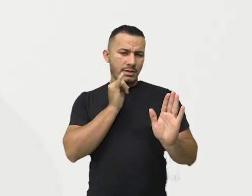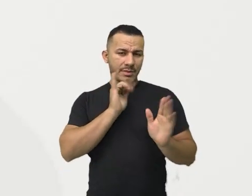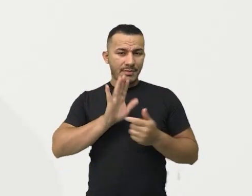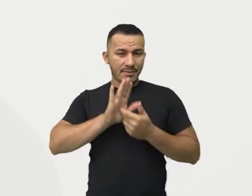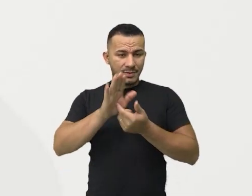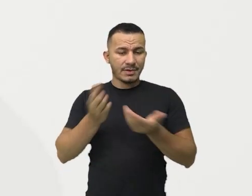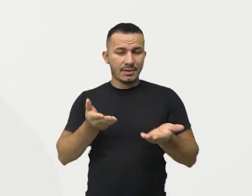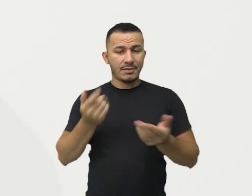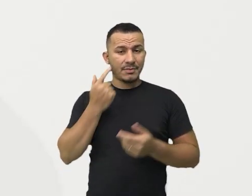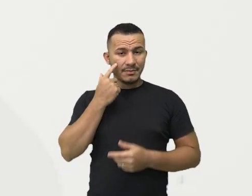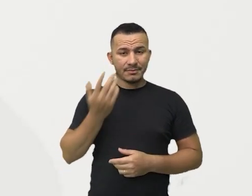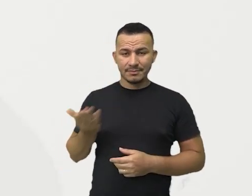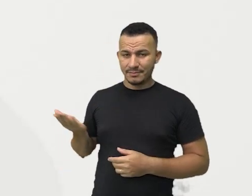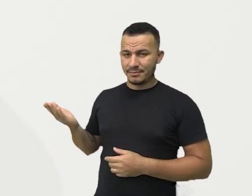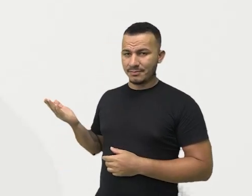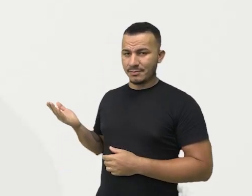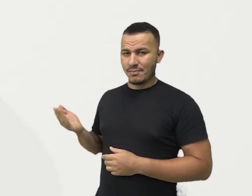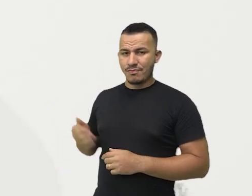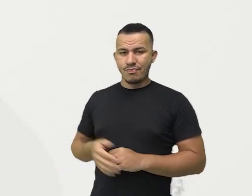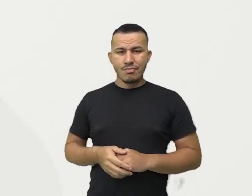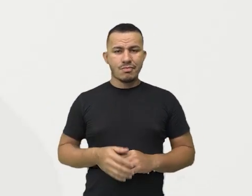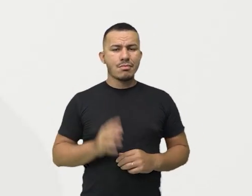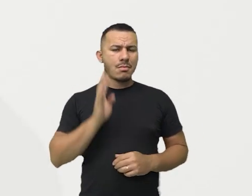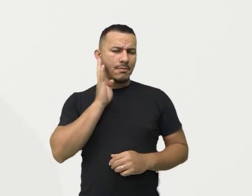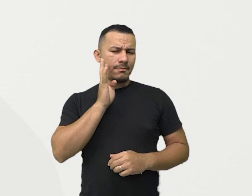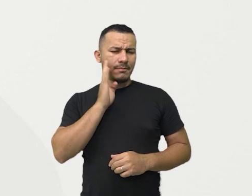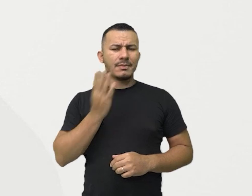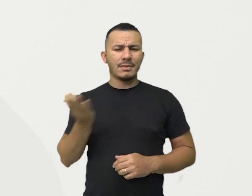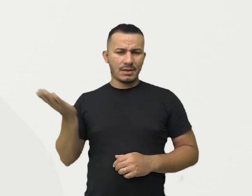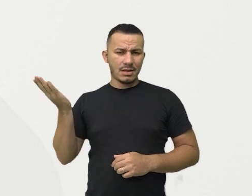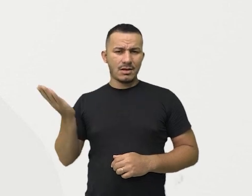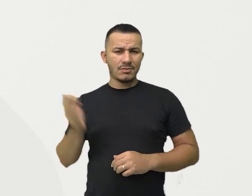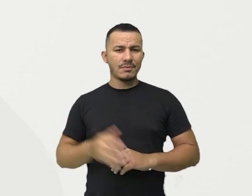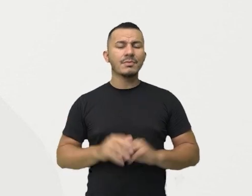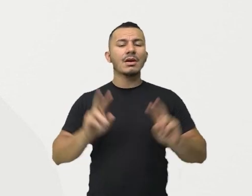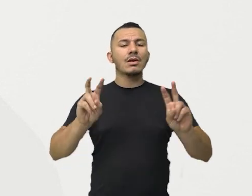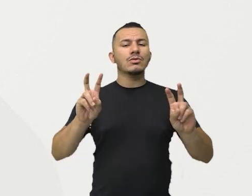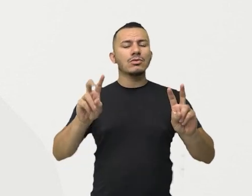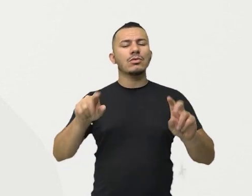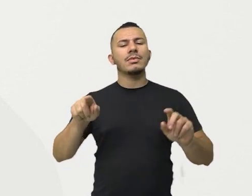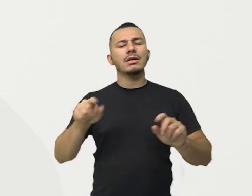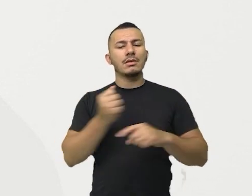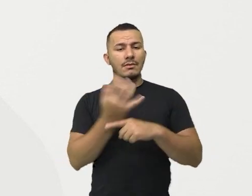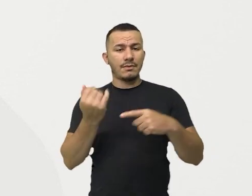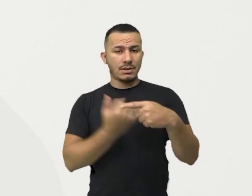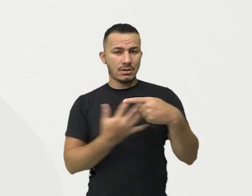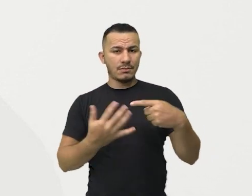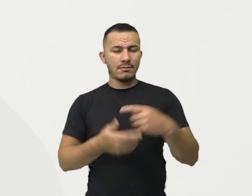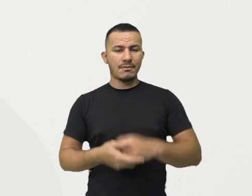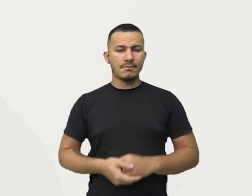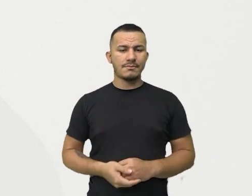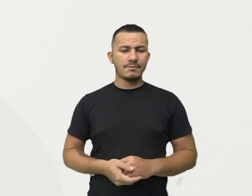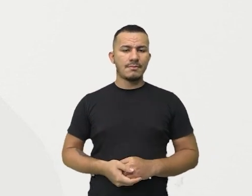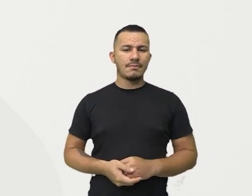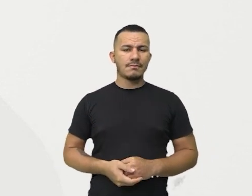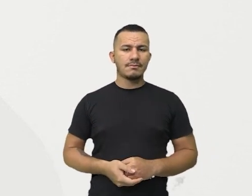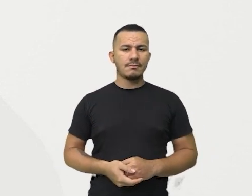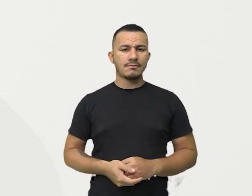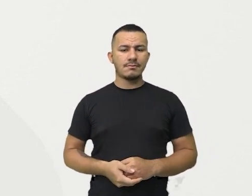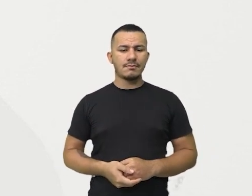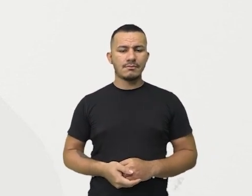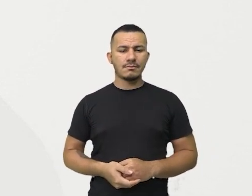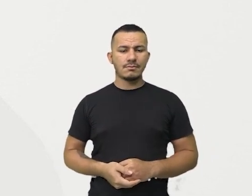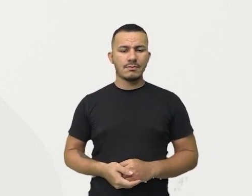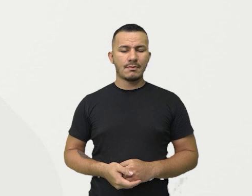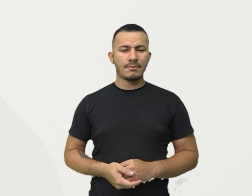trouxe, para a gente relembrar, bem bacana a gente relembrar aí essa ideia de fração, pessoal. Esse é um